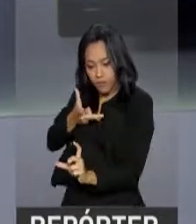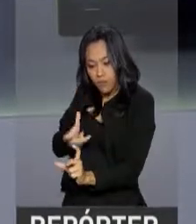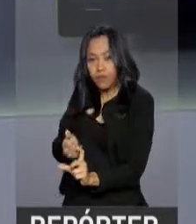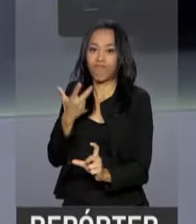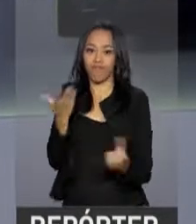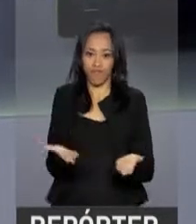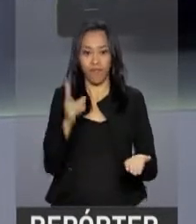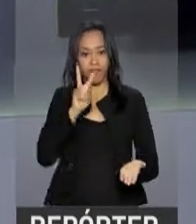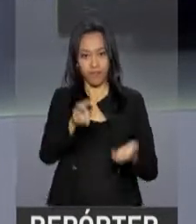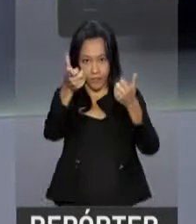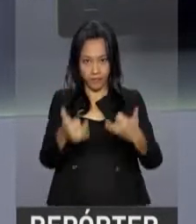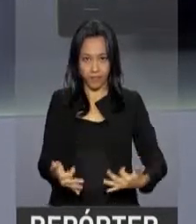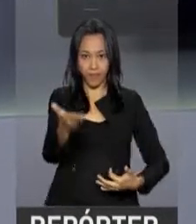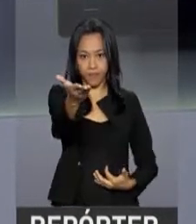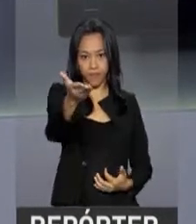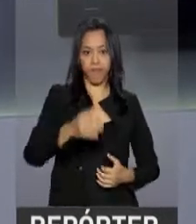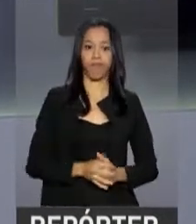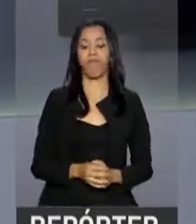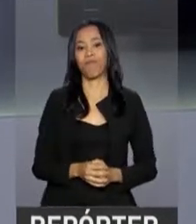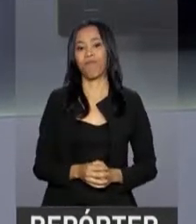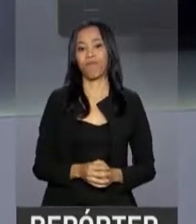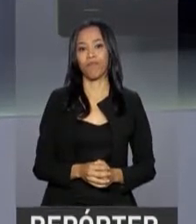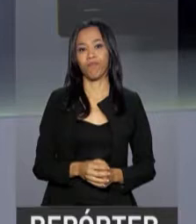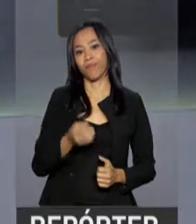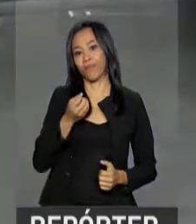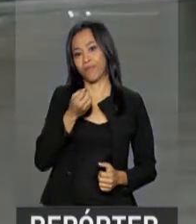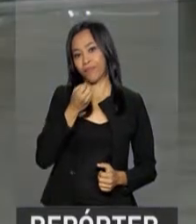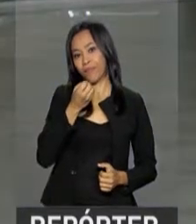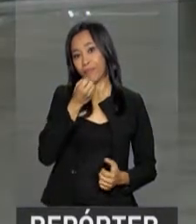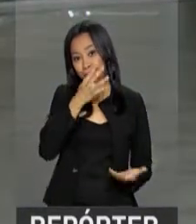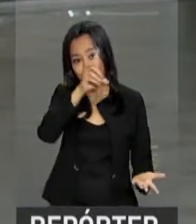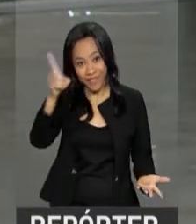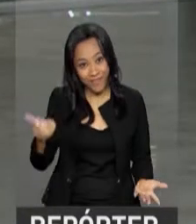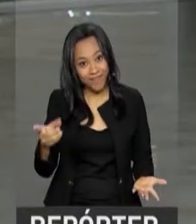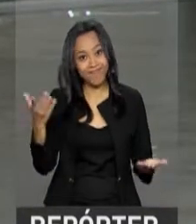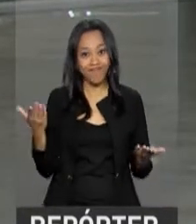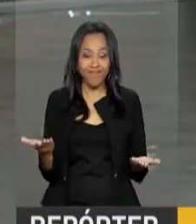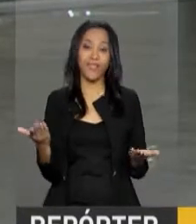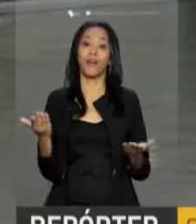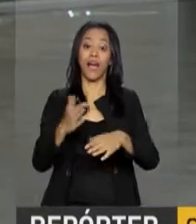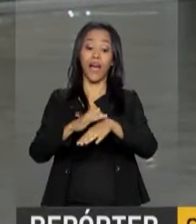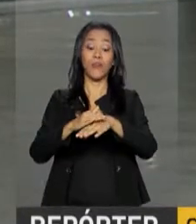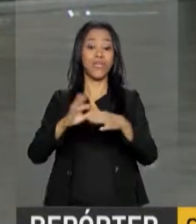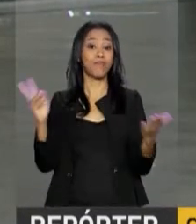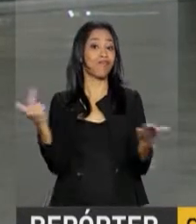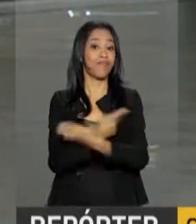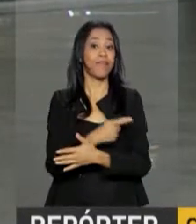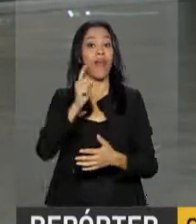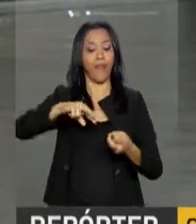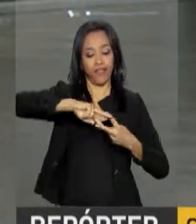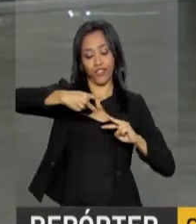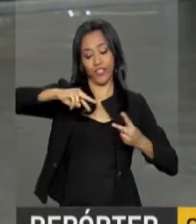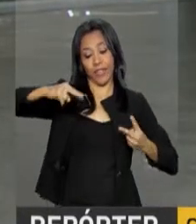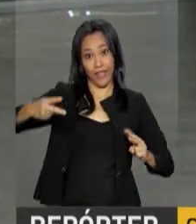cleide primeiro bom dia né carol pois é a doença falciforme ela é genética e atinge